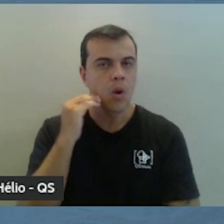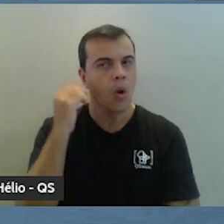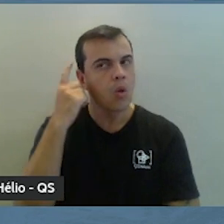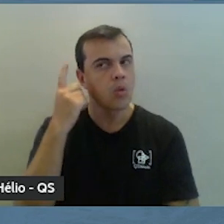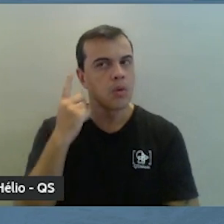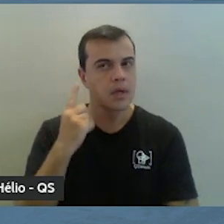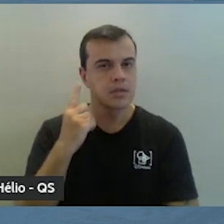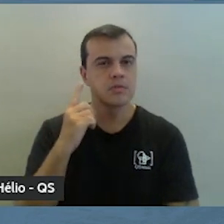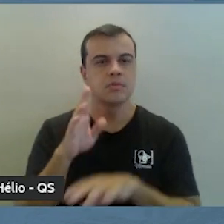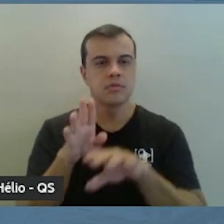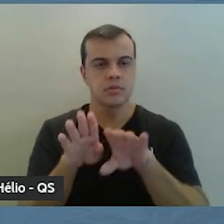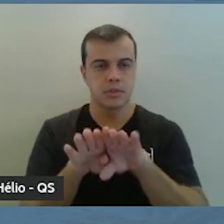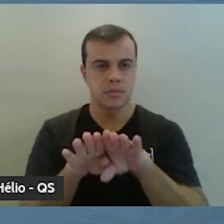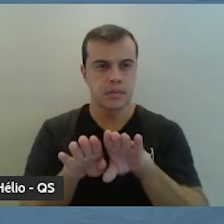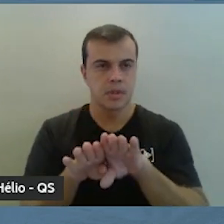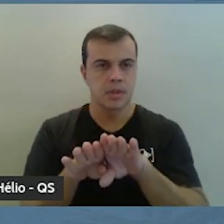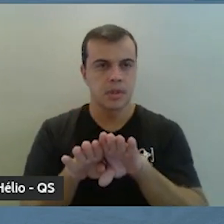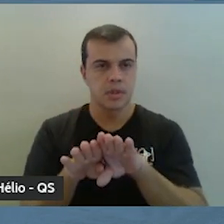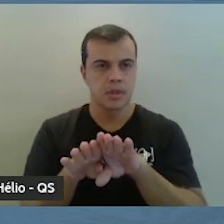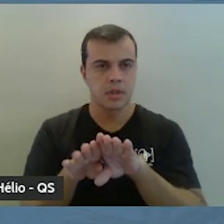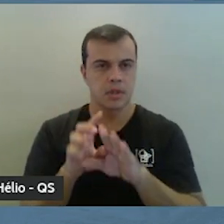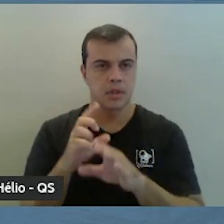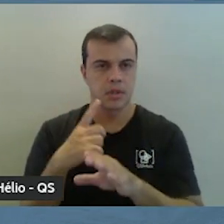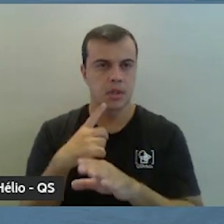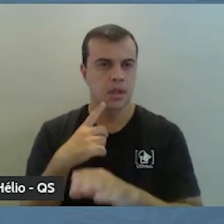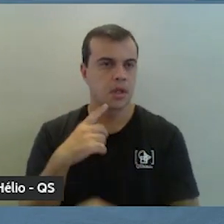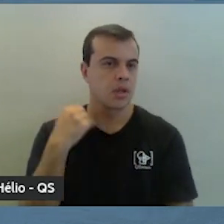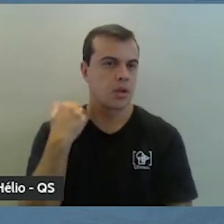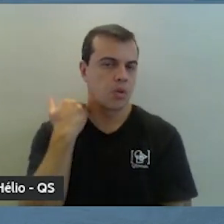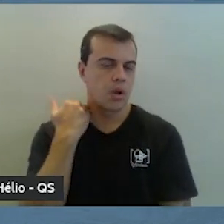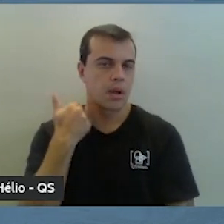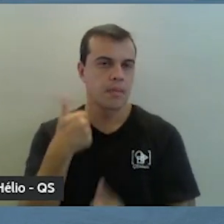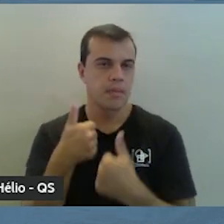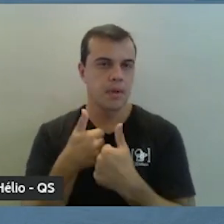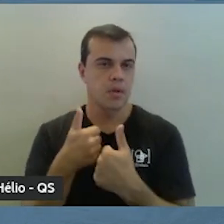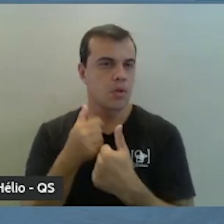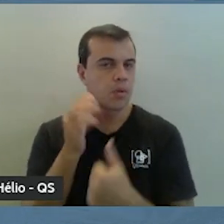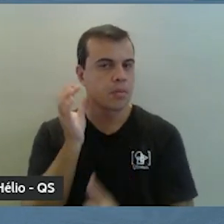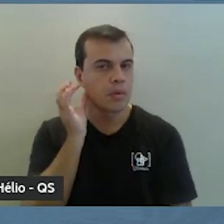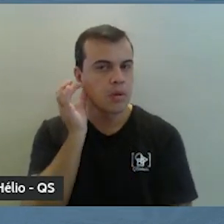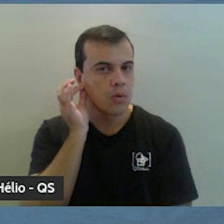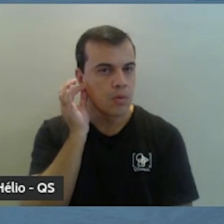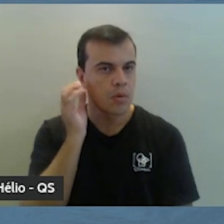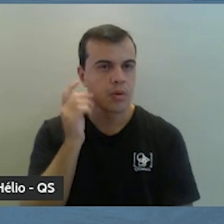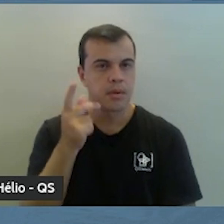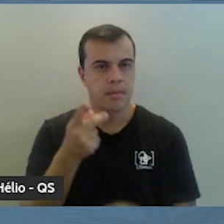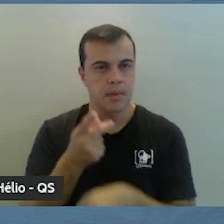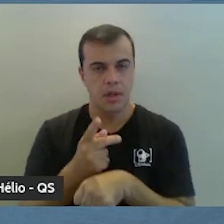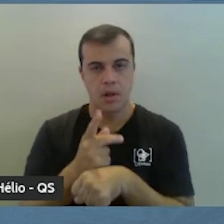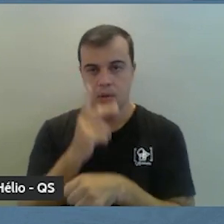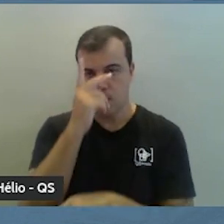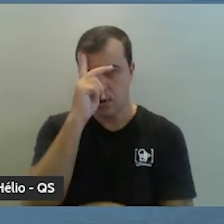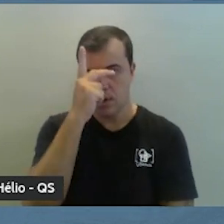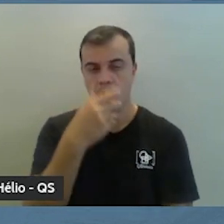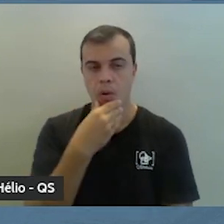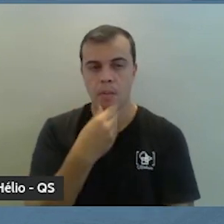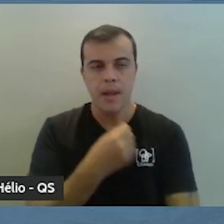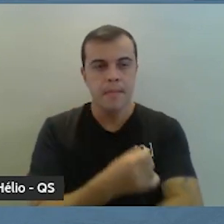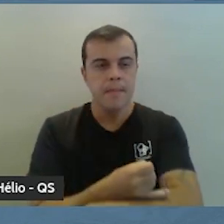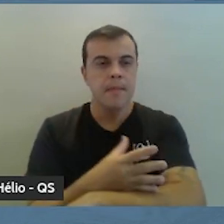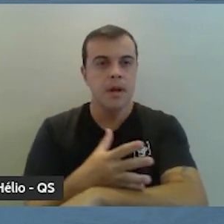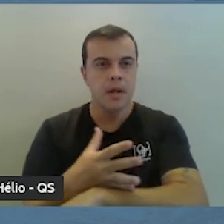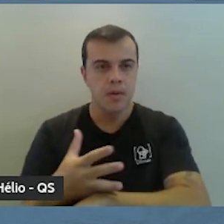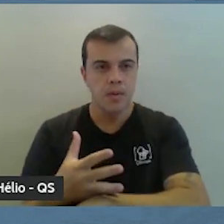ondulado, que chega assim na altura da nuca, e estou com um brinquinho de prata. O Hélio é um homem